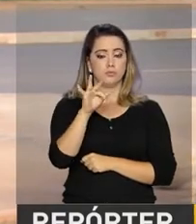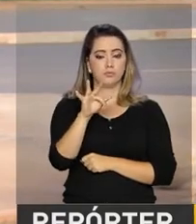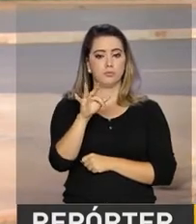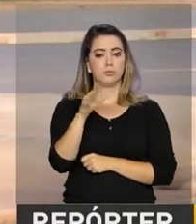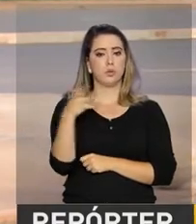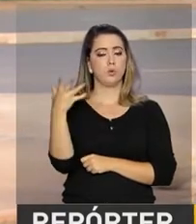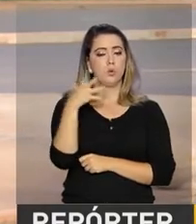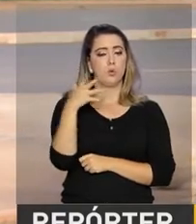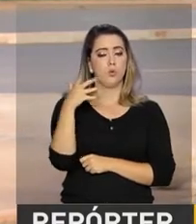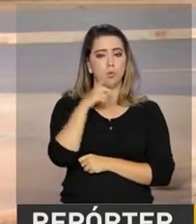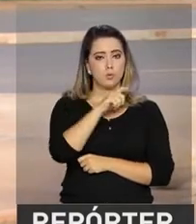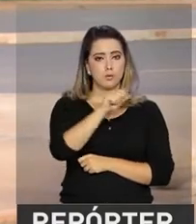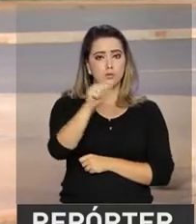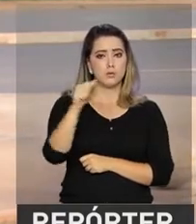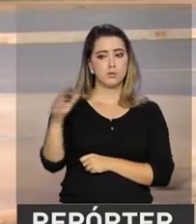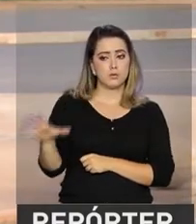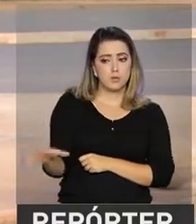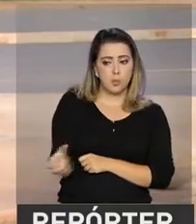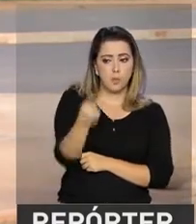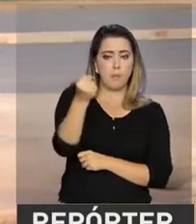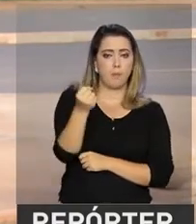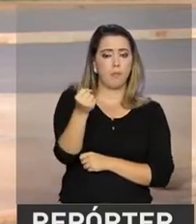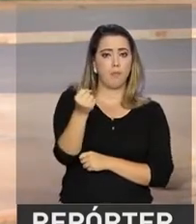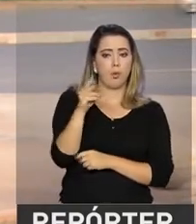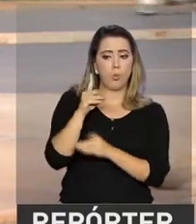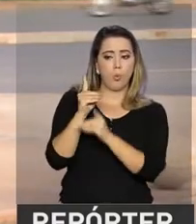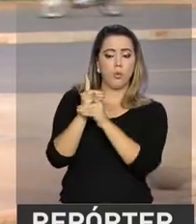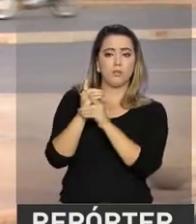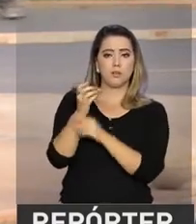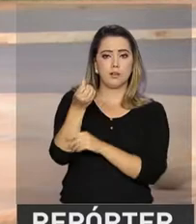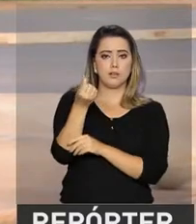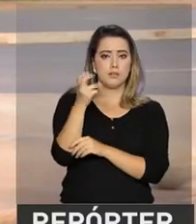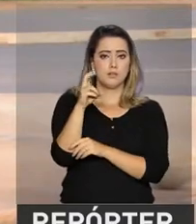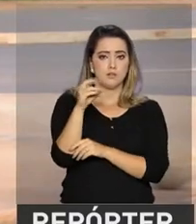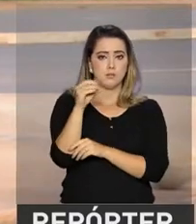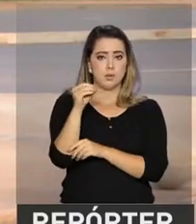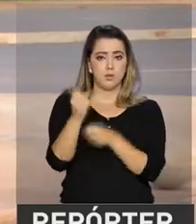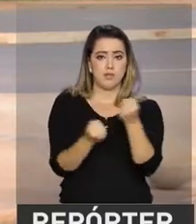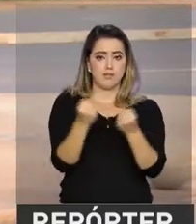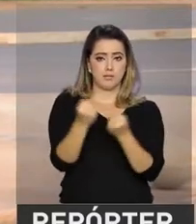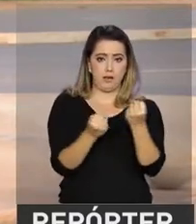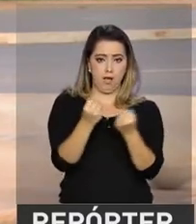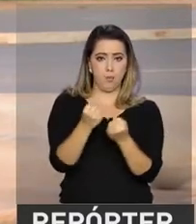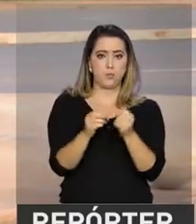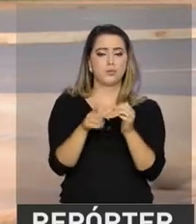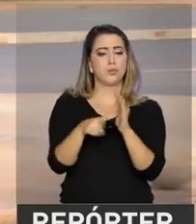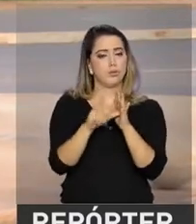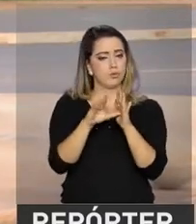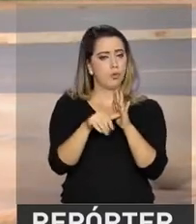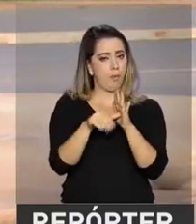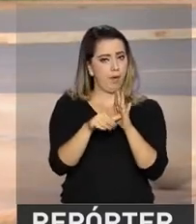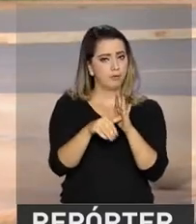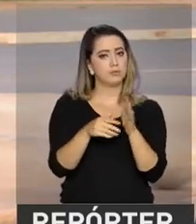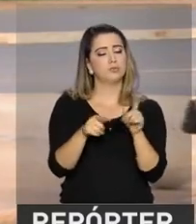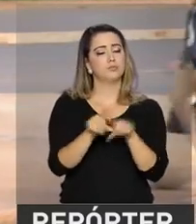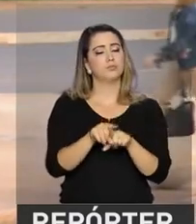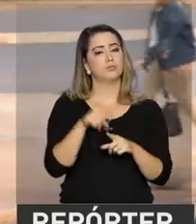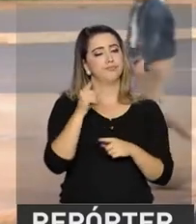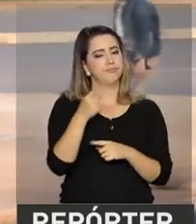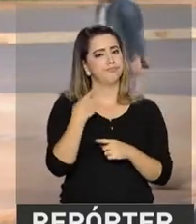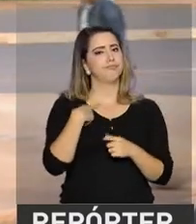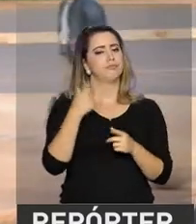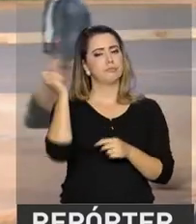6.500 veículos roubados e furtados no país mas muitas vezes este trabalho encontra